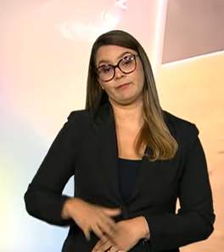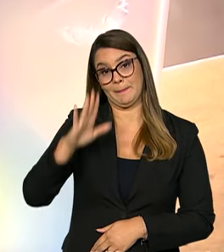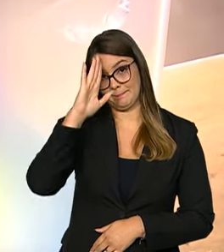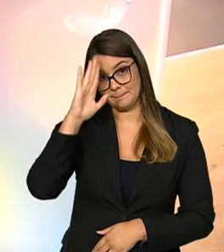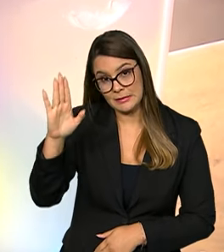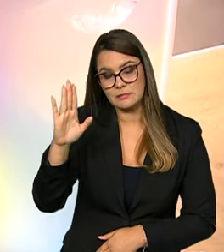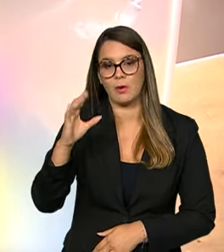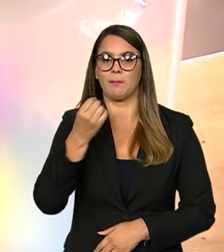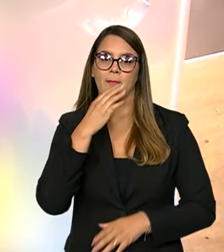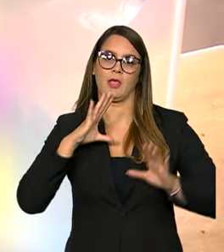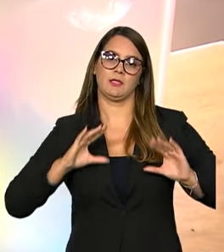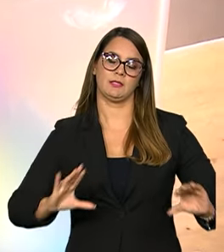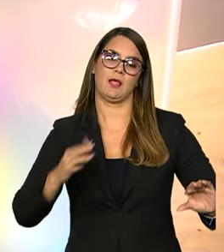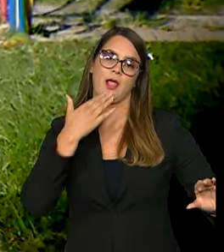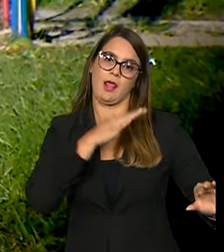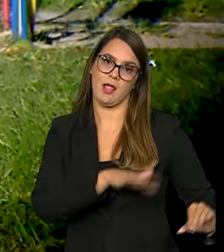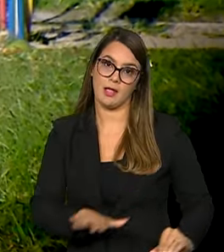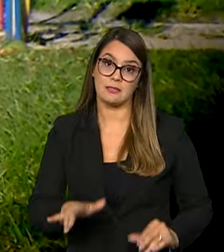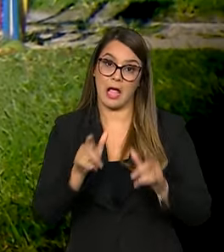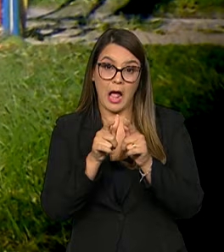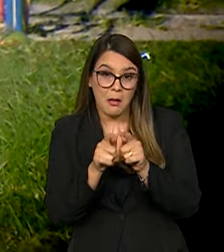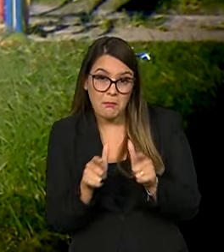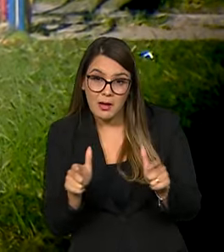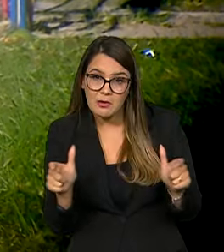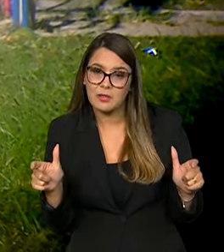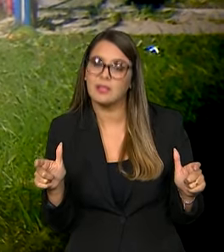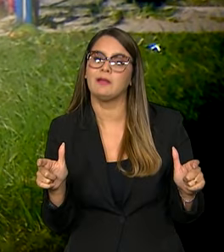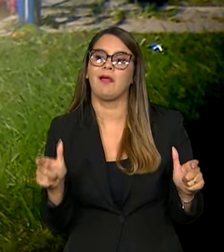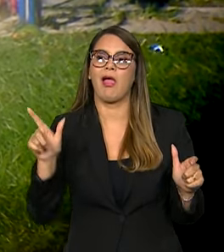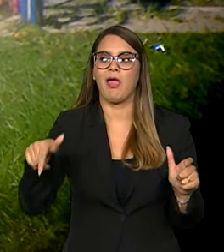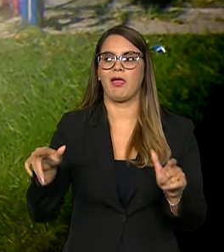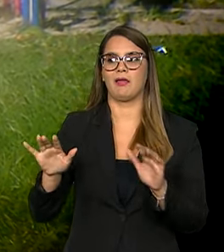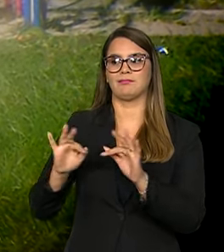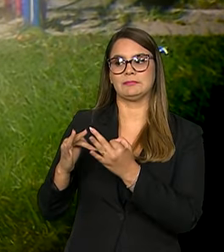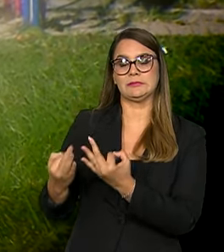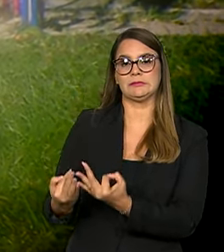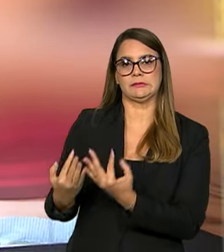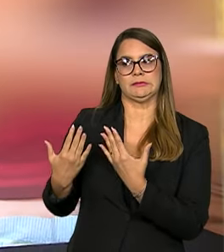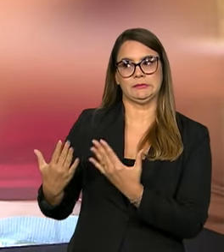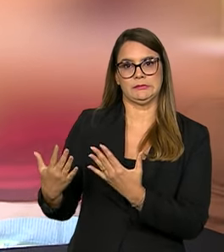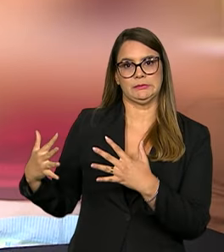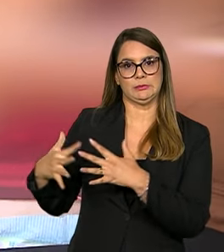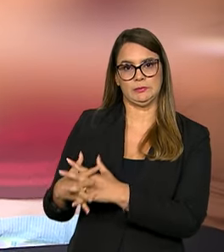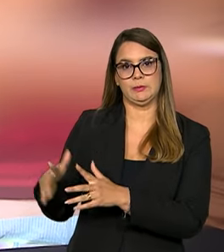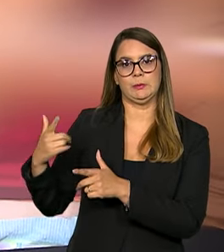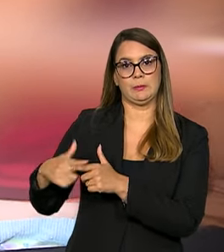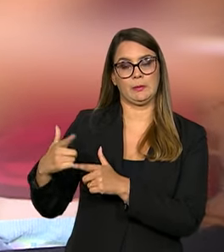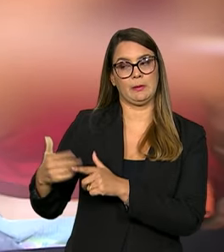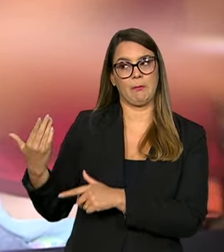principalmente, o bem-estar de uma criança que, na maioria das vezes, vem de um lar turbulento, com um passado